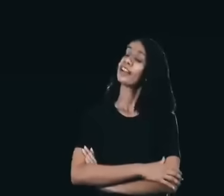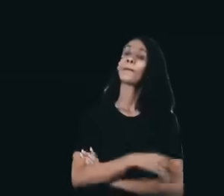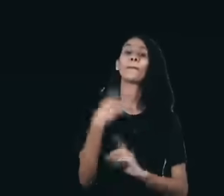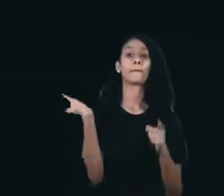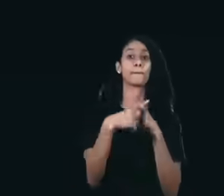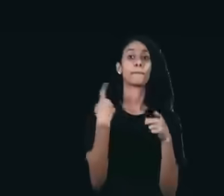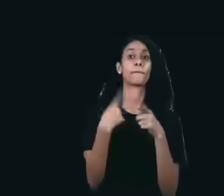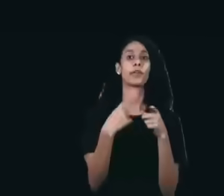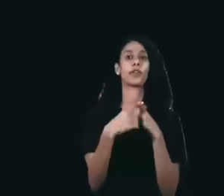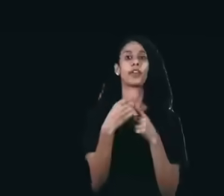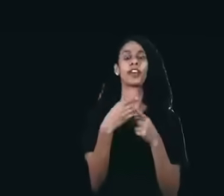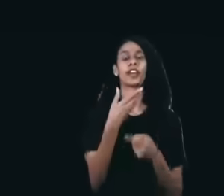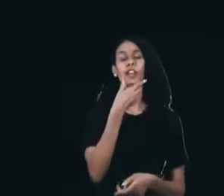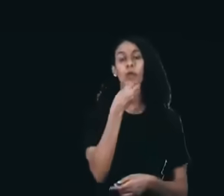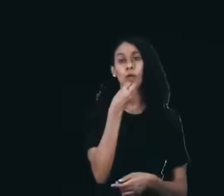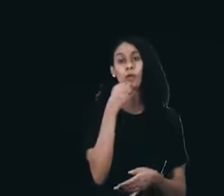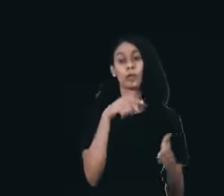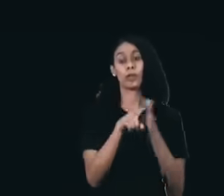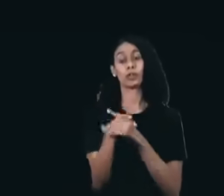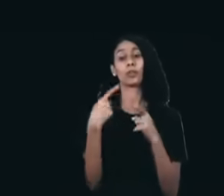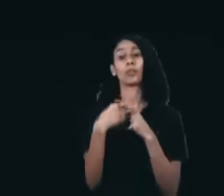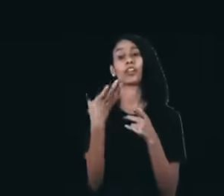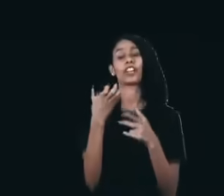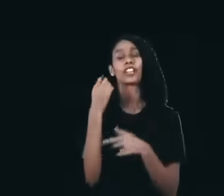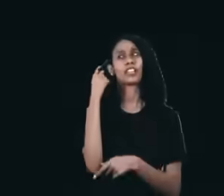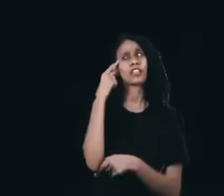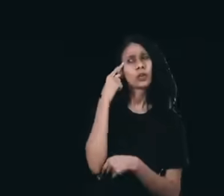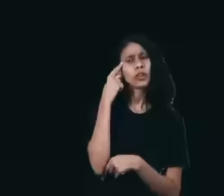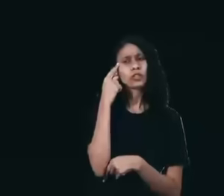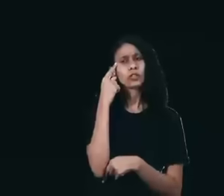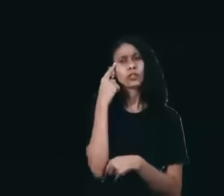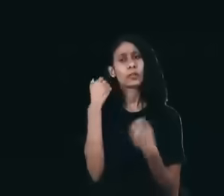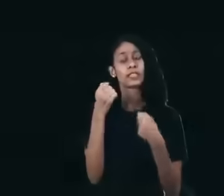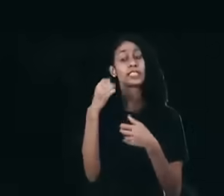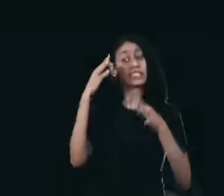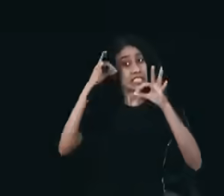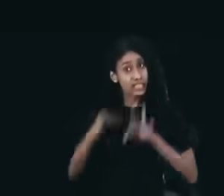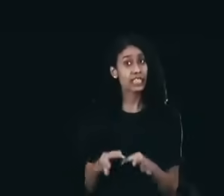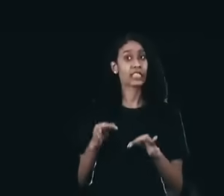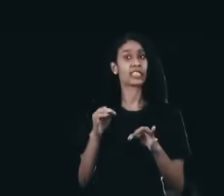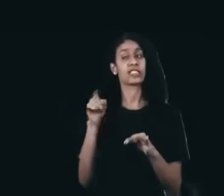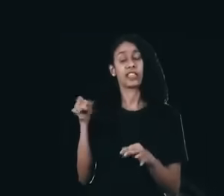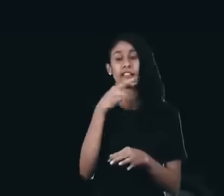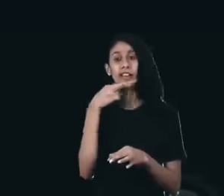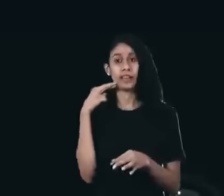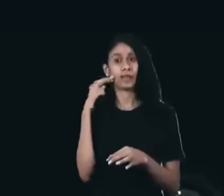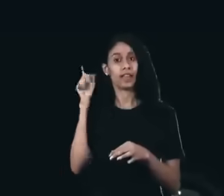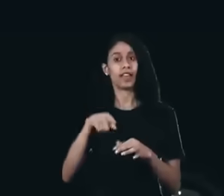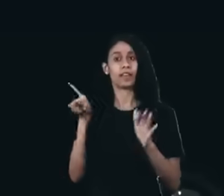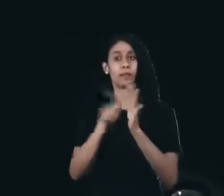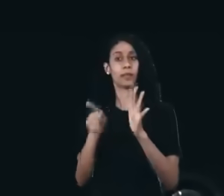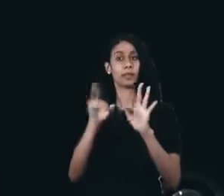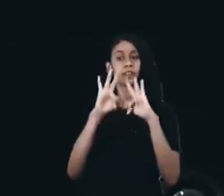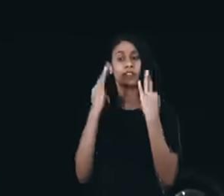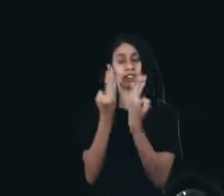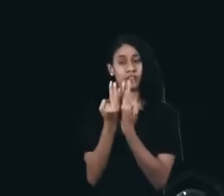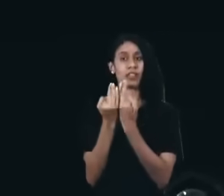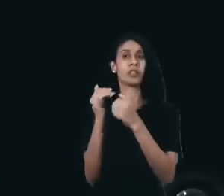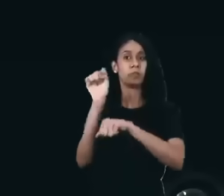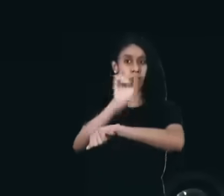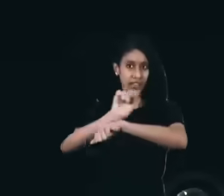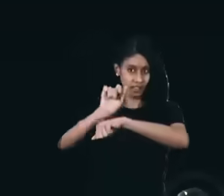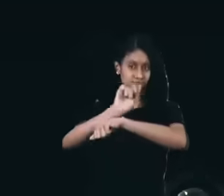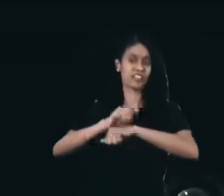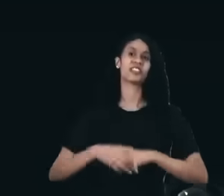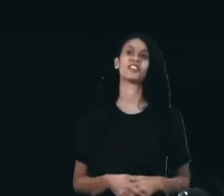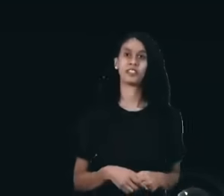essa pergunta? Simples. Eliezer queria tirar uma dúvida. Ele precisava ter certeza que Rebeca era da descendência de